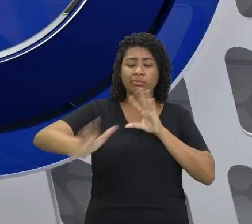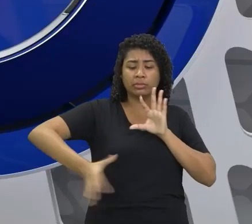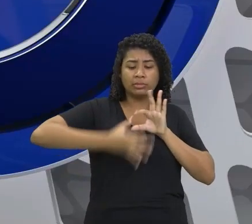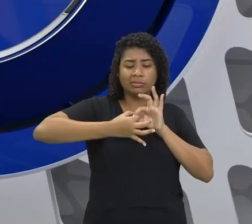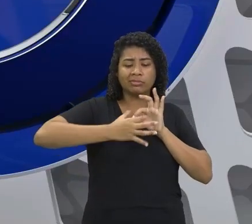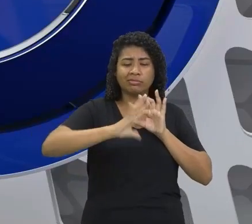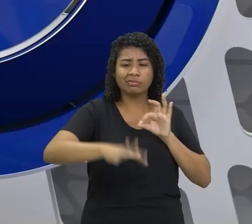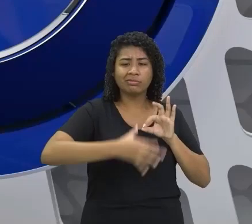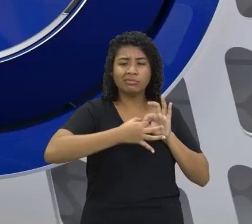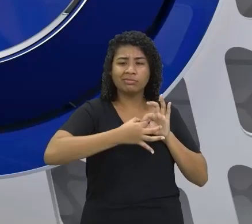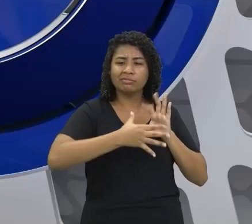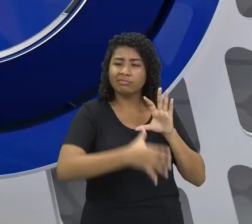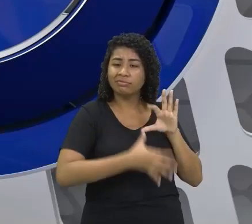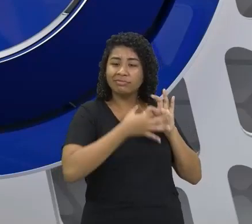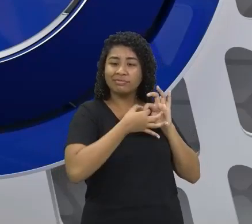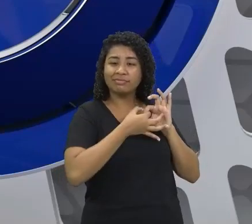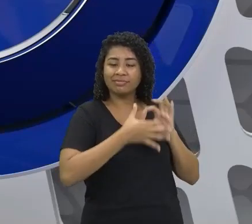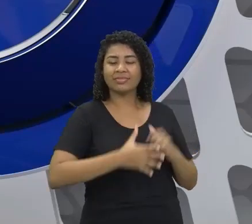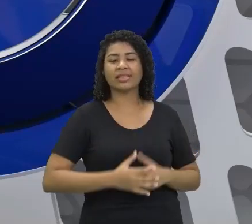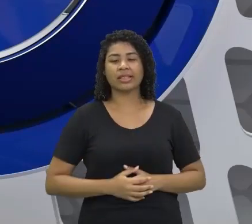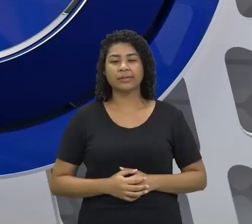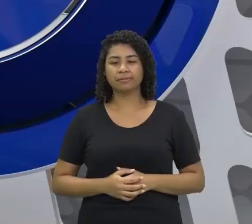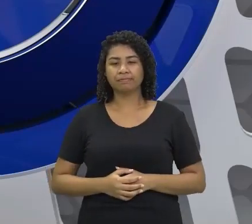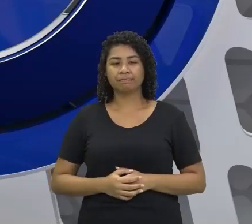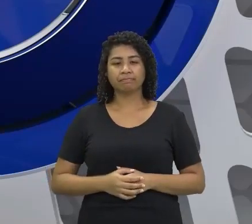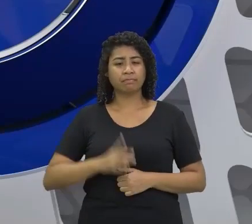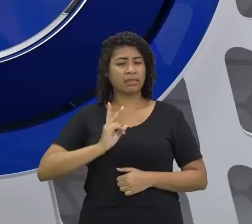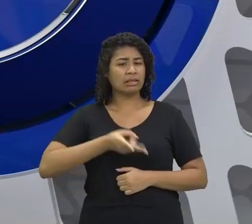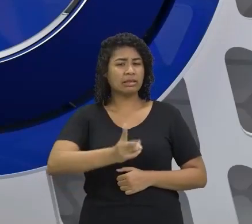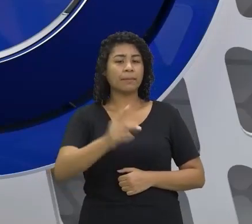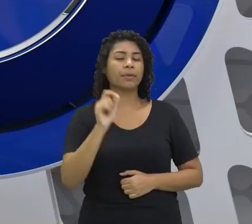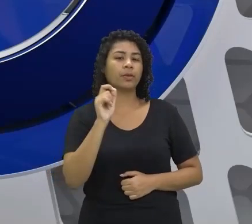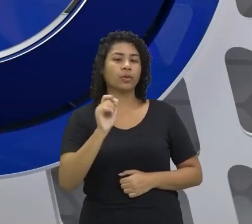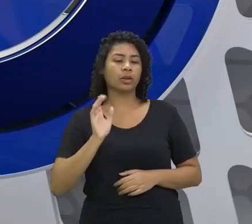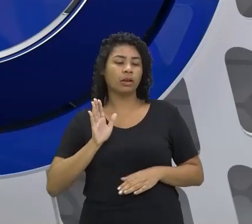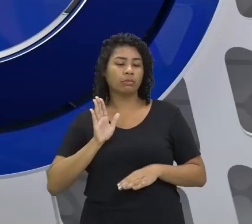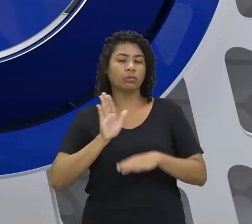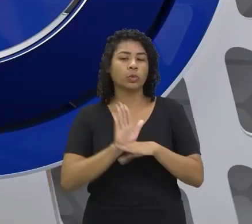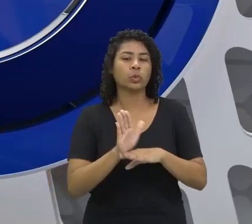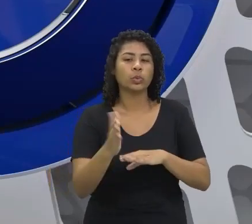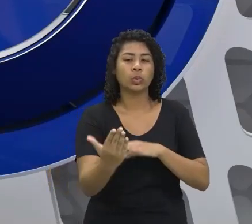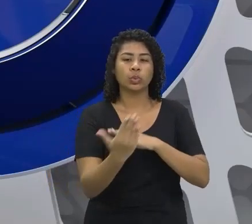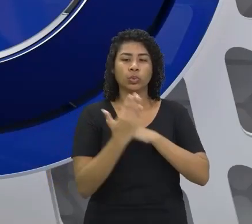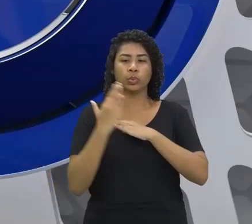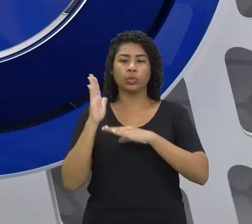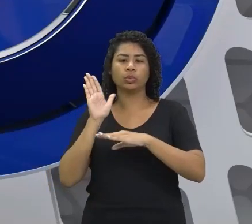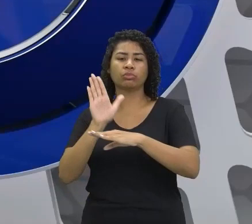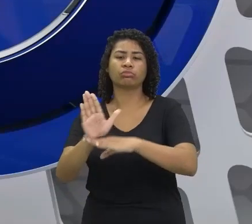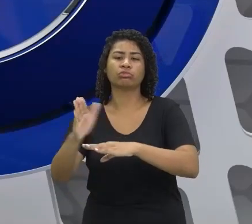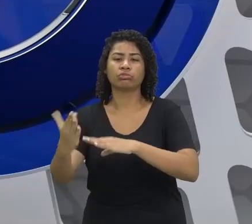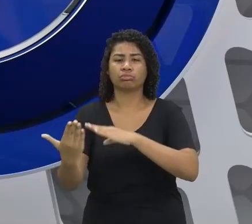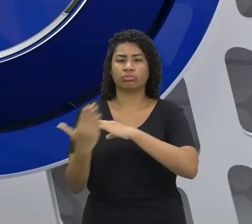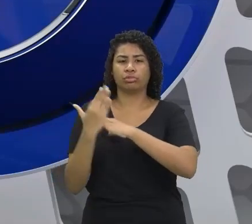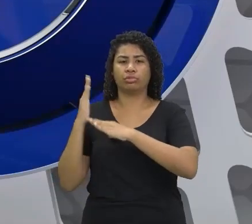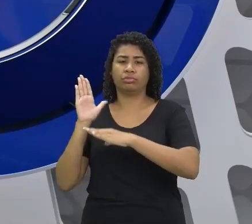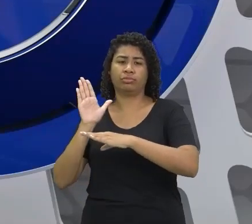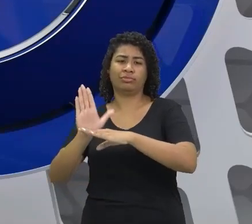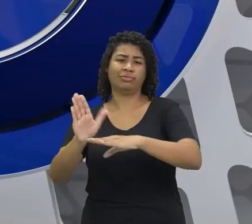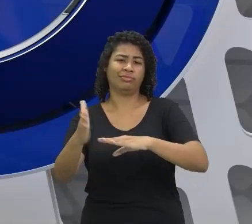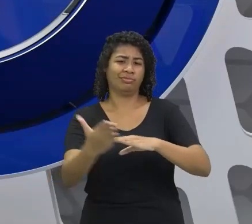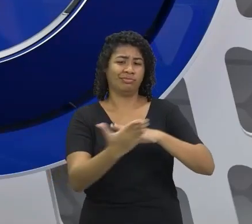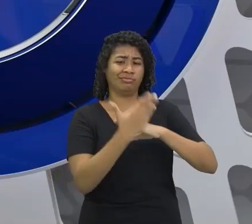Né? Nós nos ajudamos uns aos outros. Nós somamos a vida uns